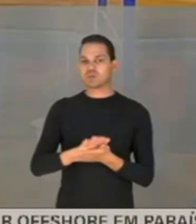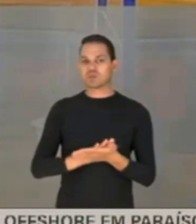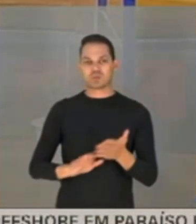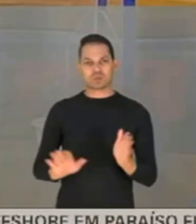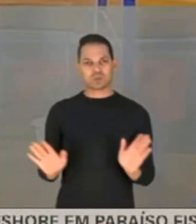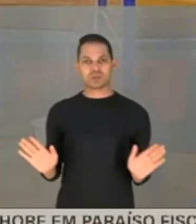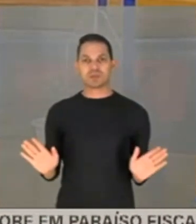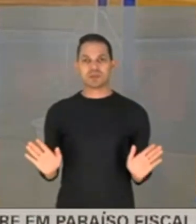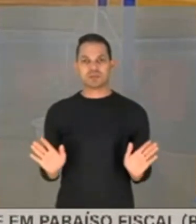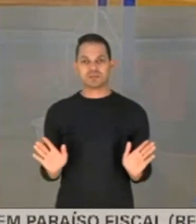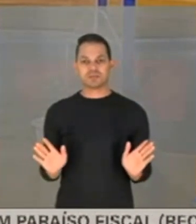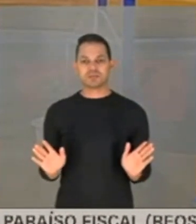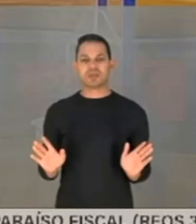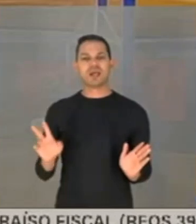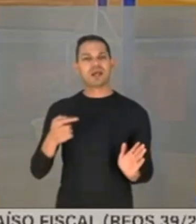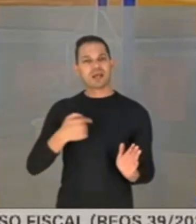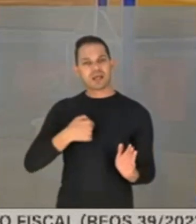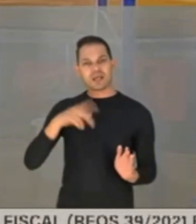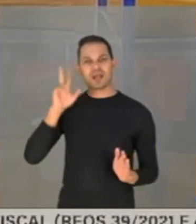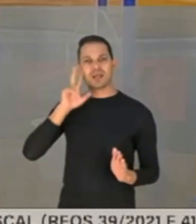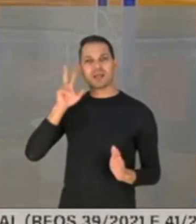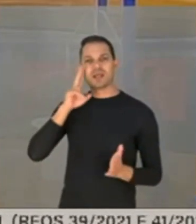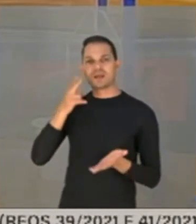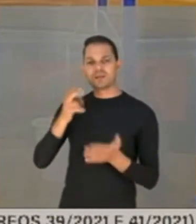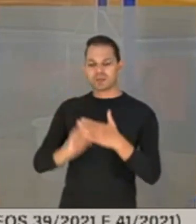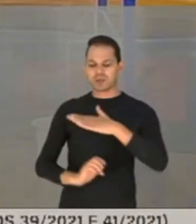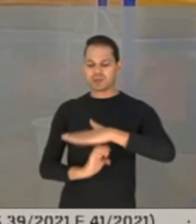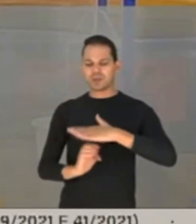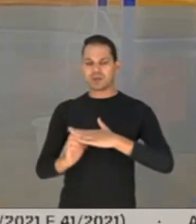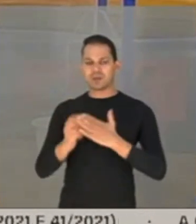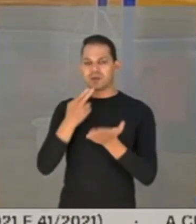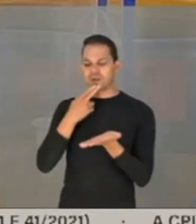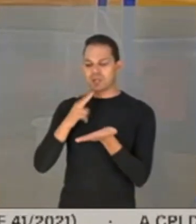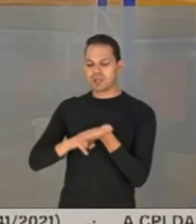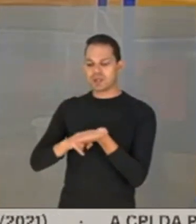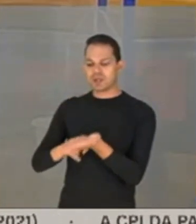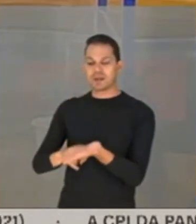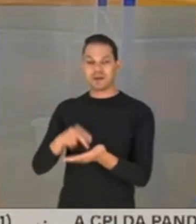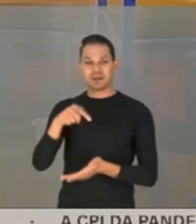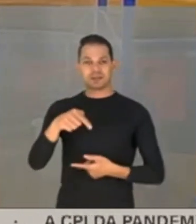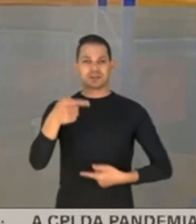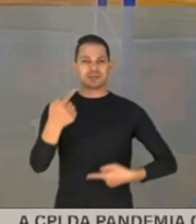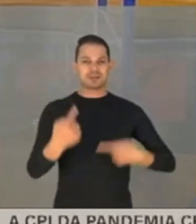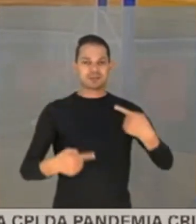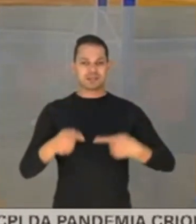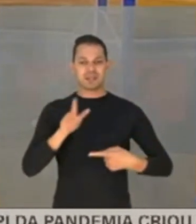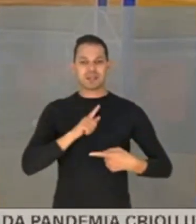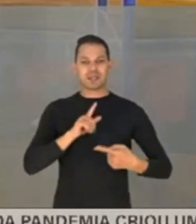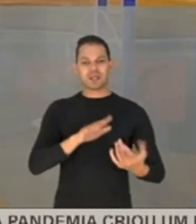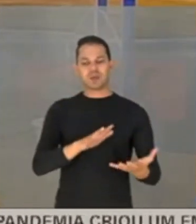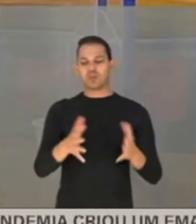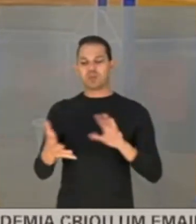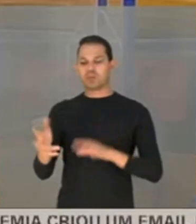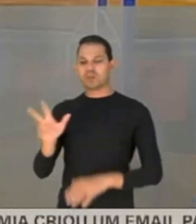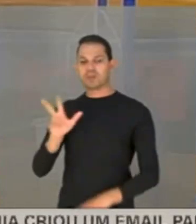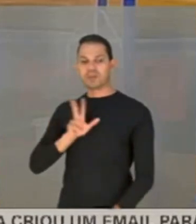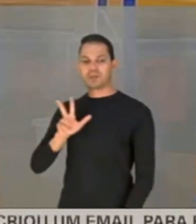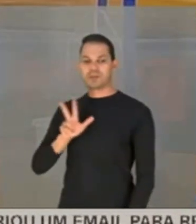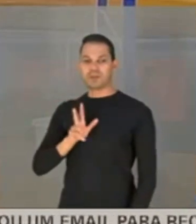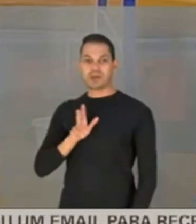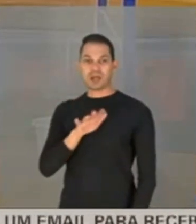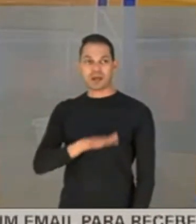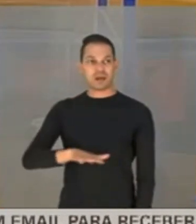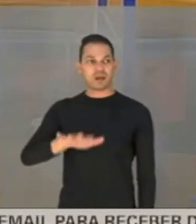licitação. Eu lembro que os Correios está sendo, nós temos aqui no debate, em pleno debate, sendo privatizado. Existe essa